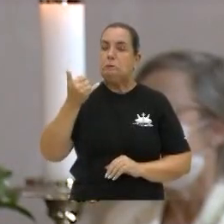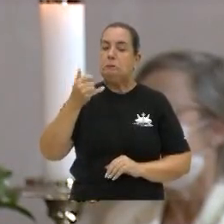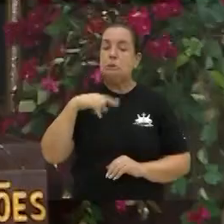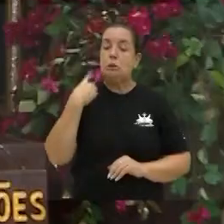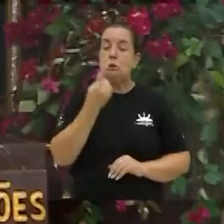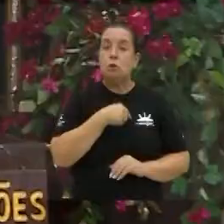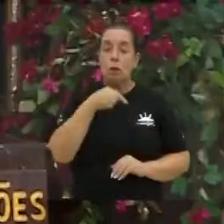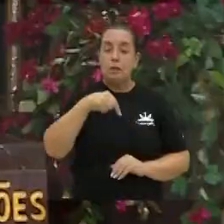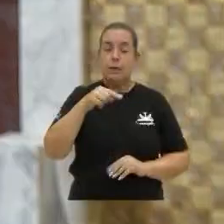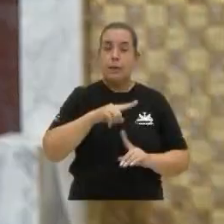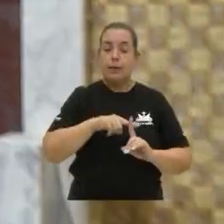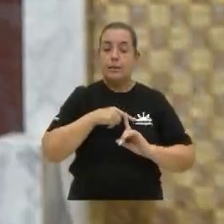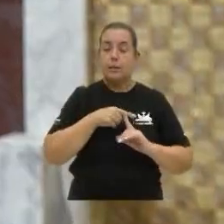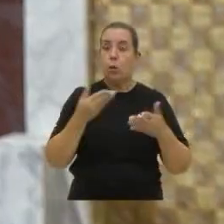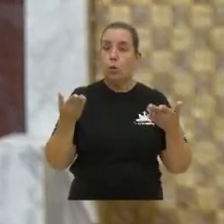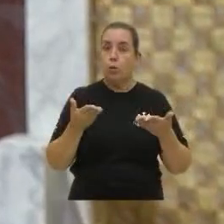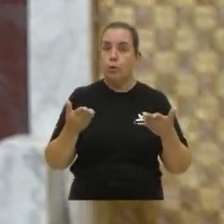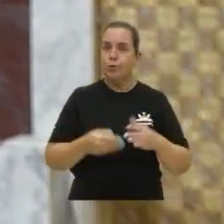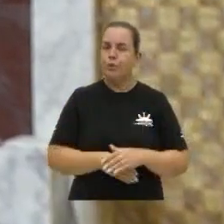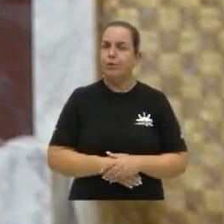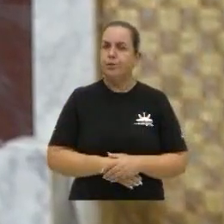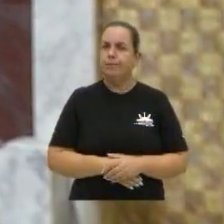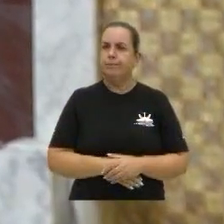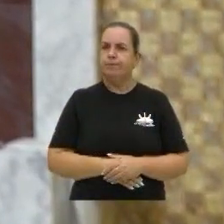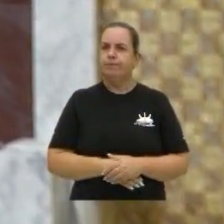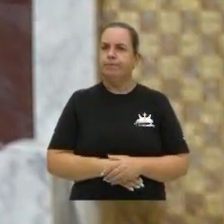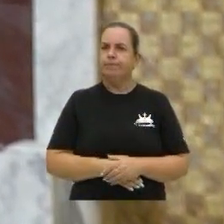de nós cristãos no dia de hoje?